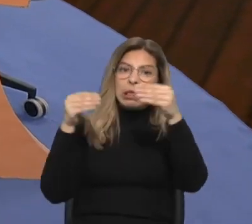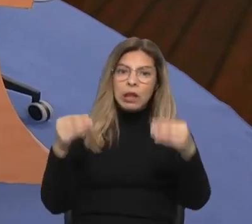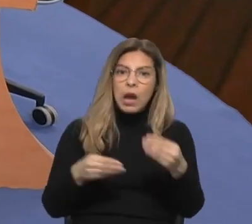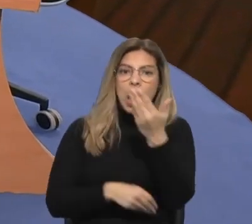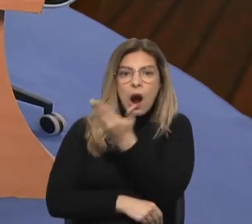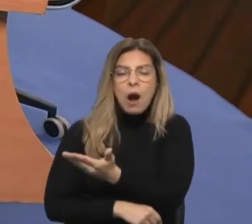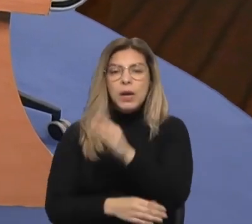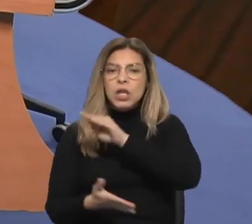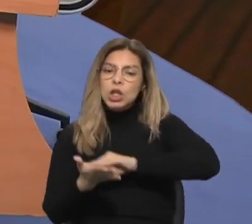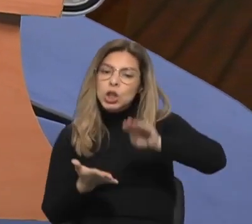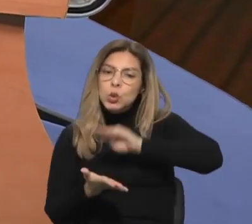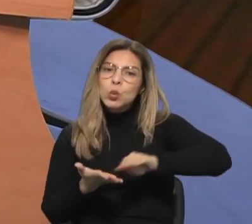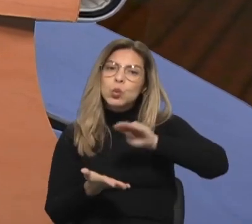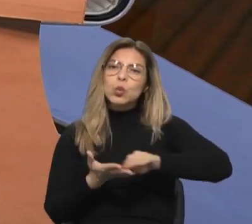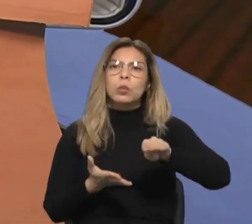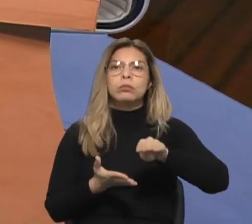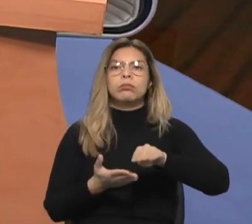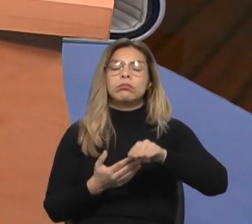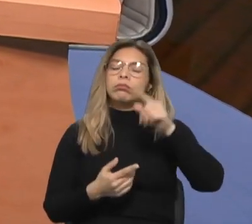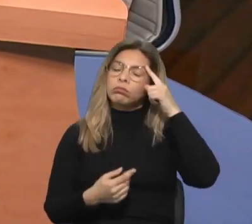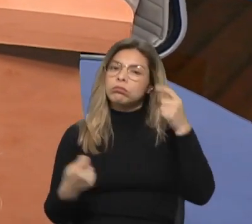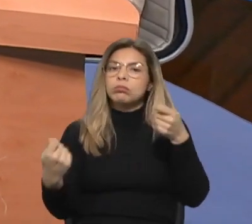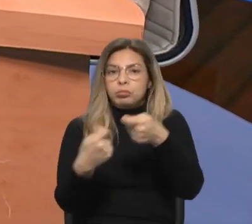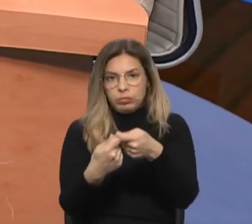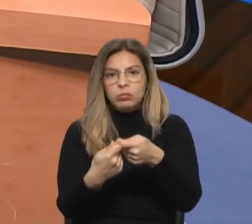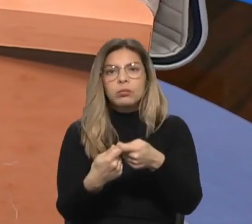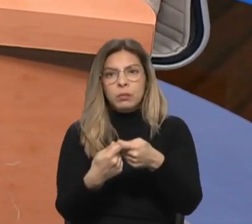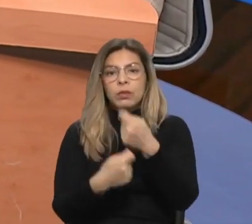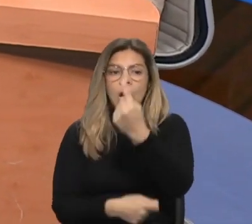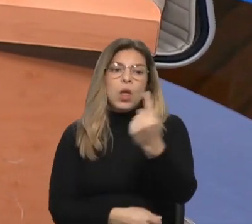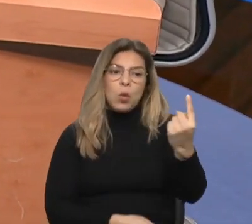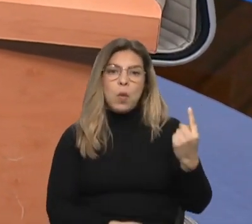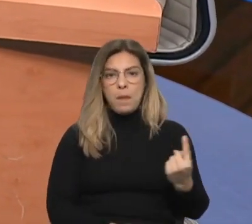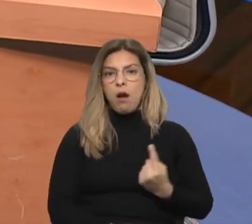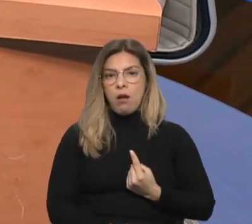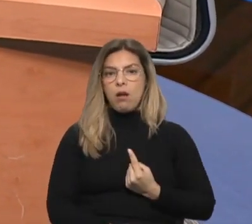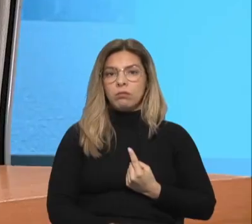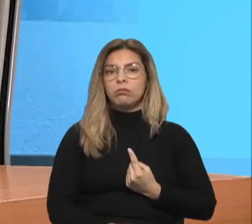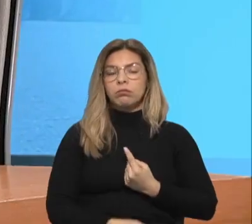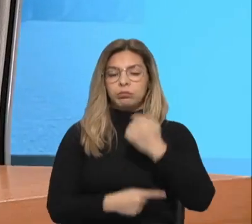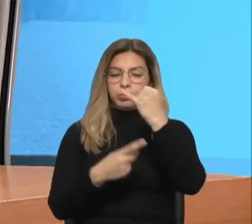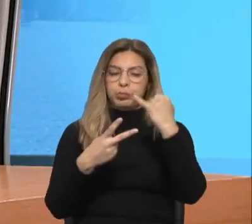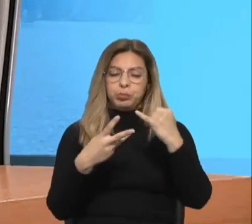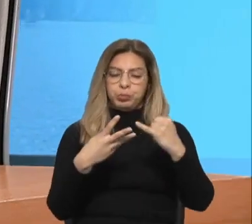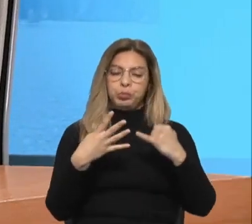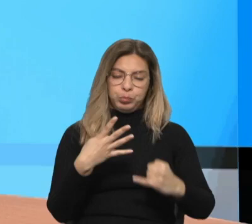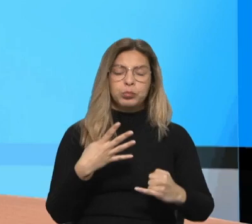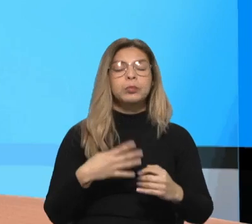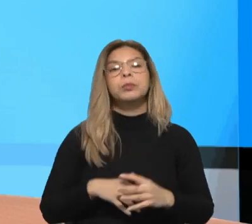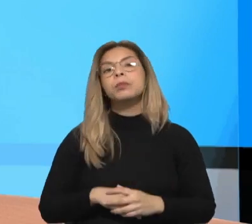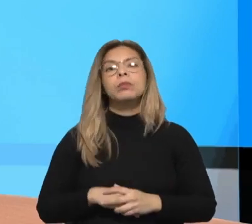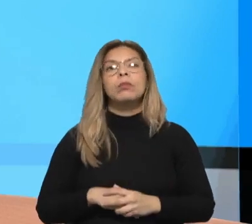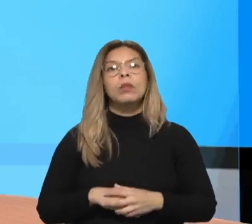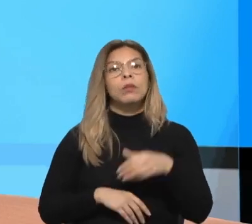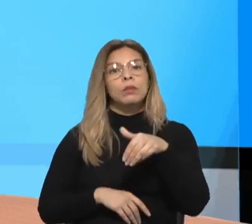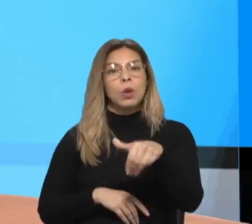para depois receber o link online para cada uma das próximas E uma delas e é onde precisamente neste dia